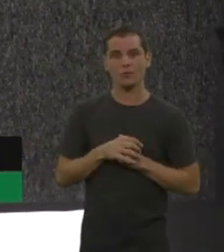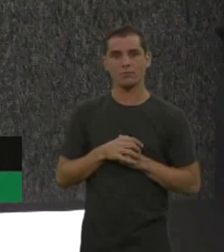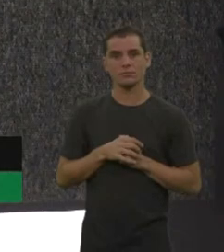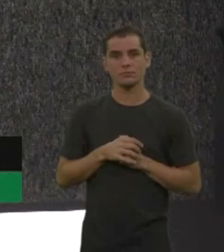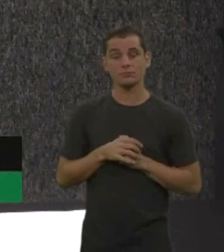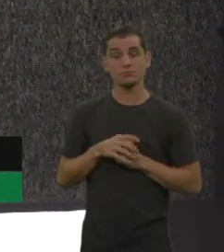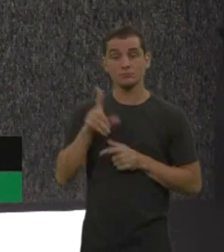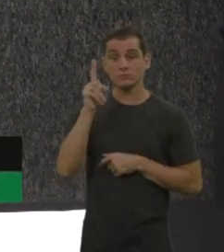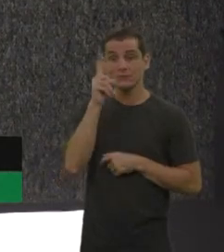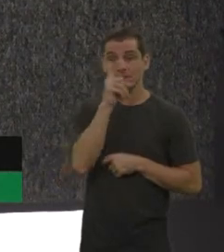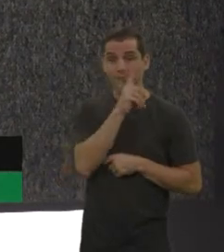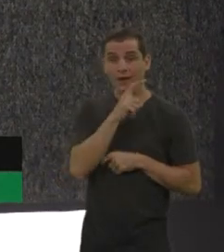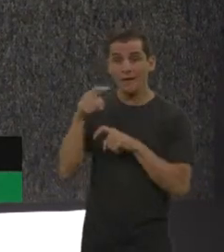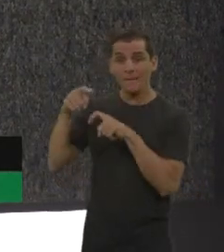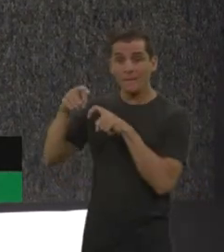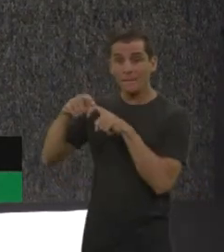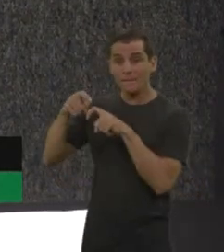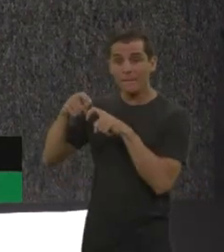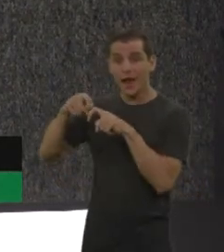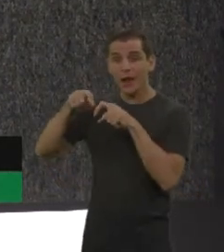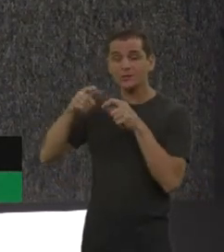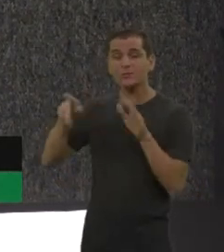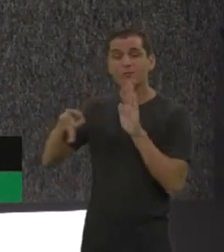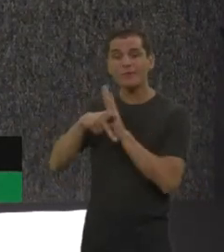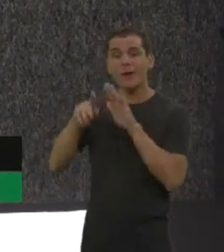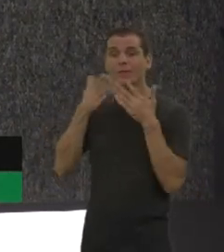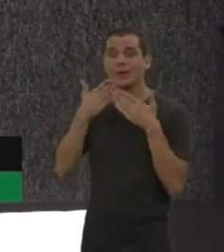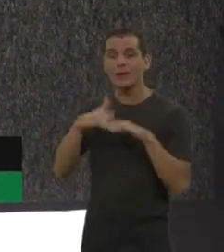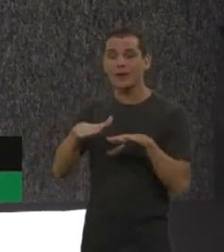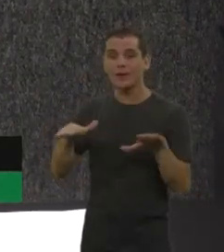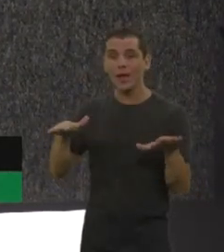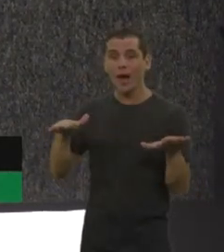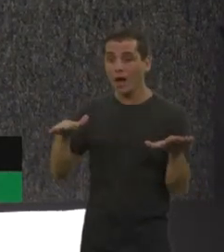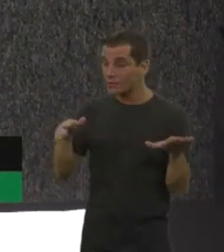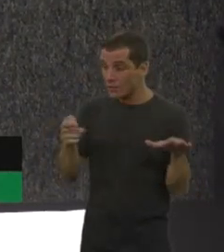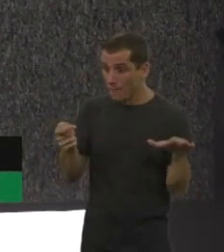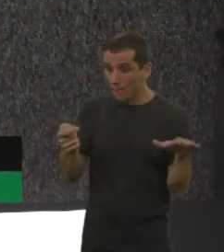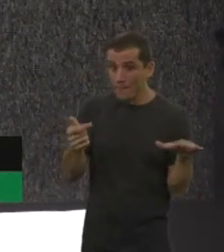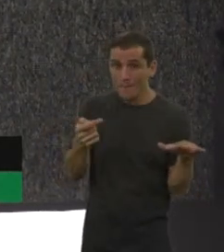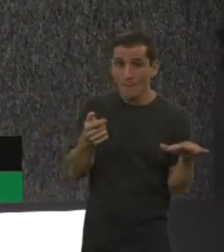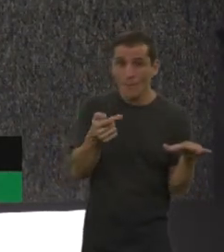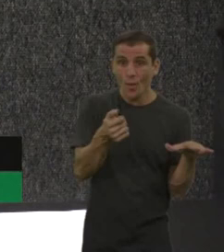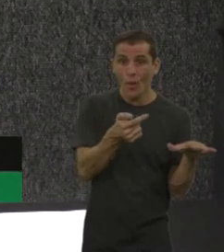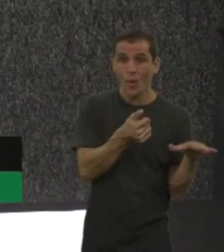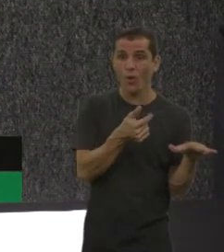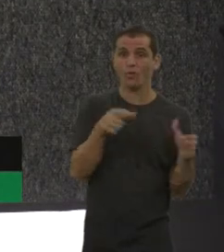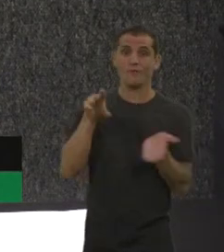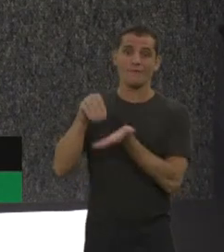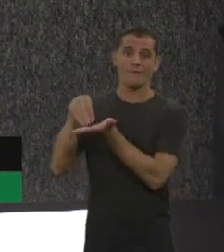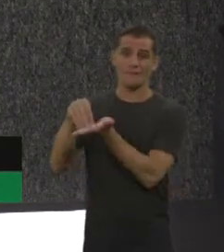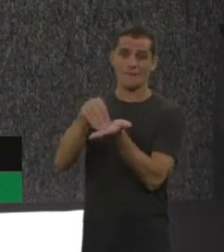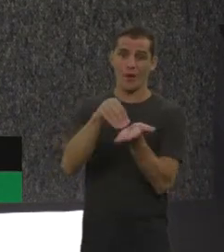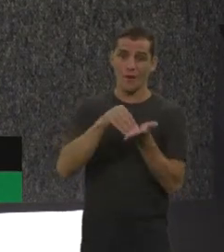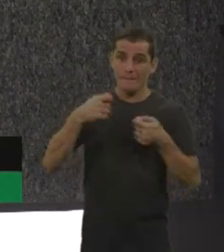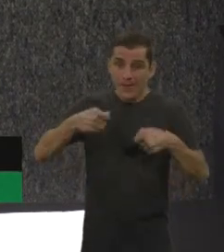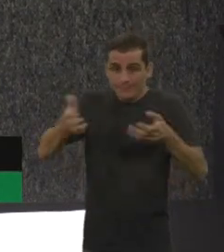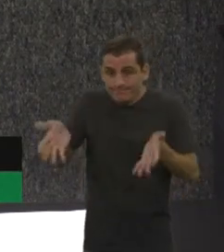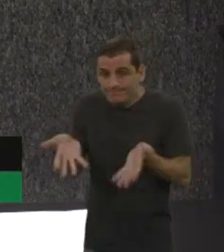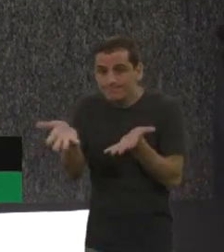Pediatras. Não tem mais. Né? Cadê os pediatras? Nós temos que incentivar a formação de mais pediatras.